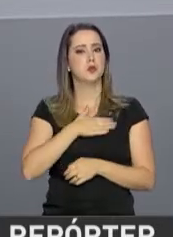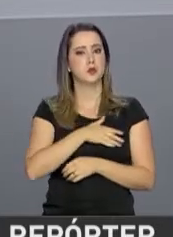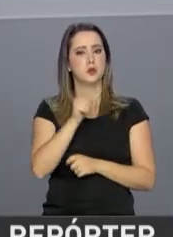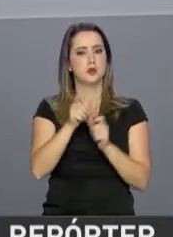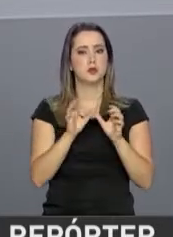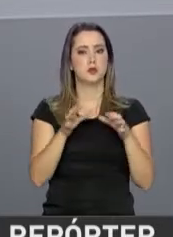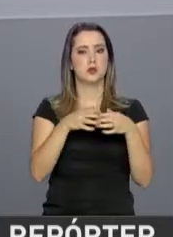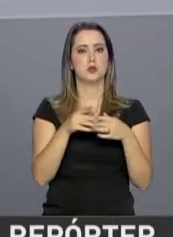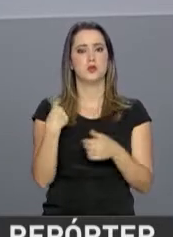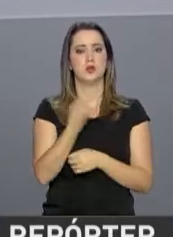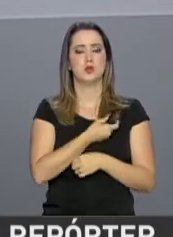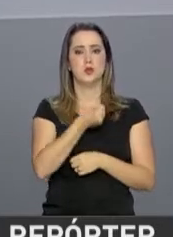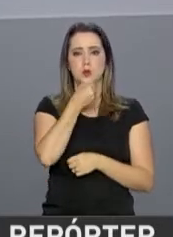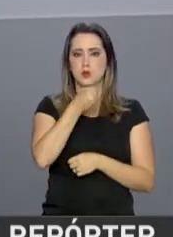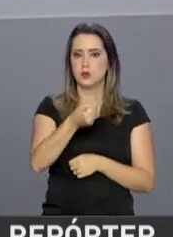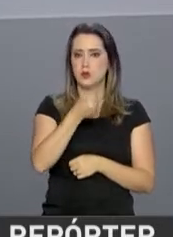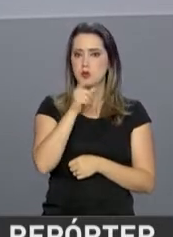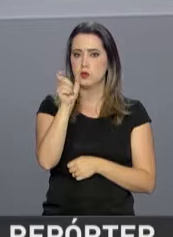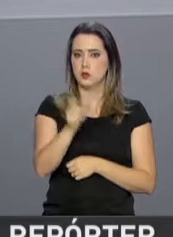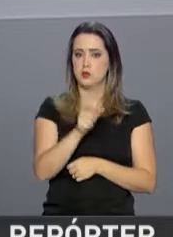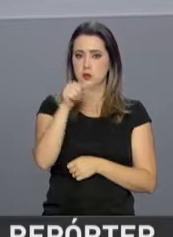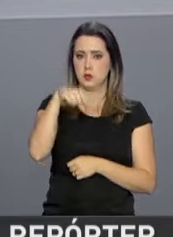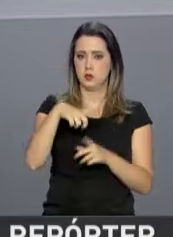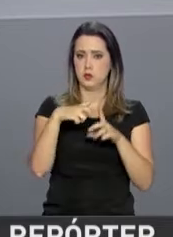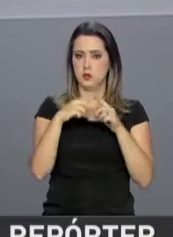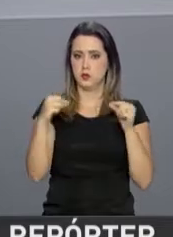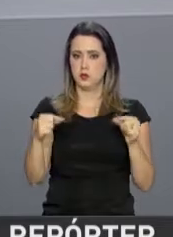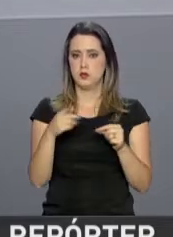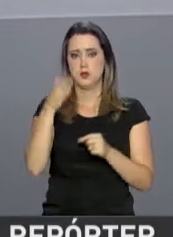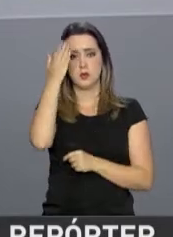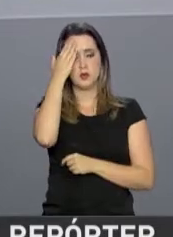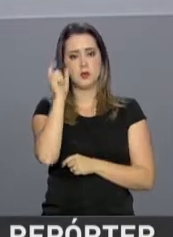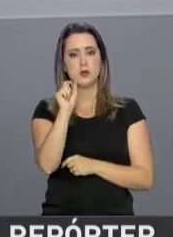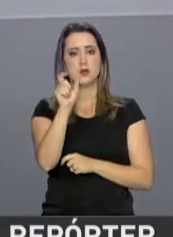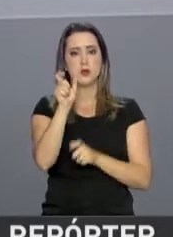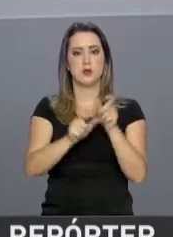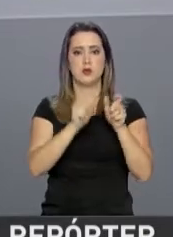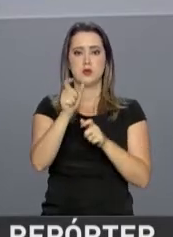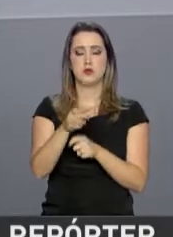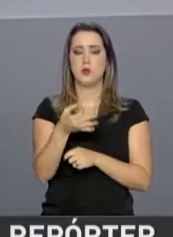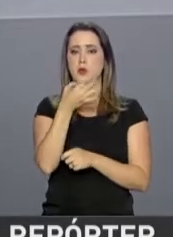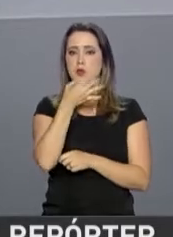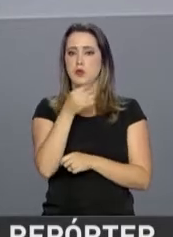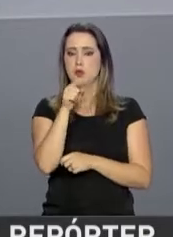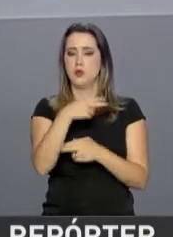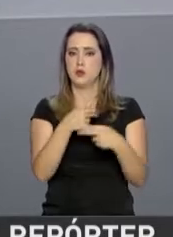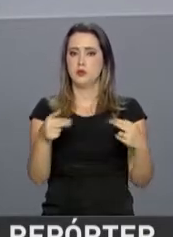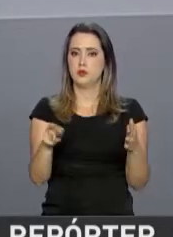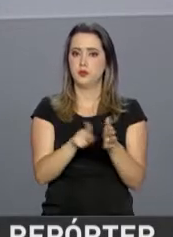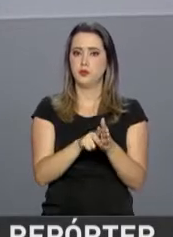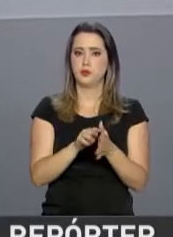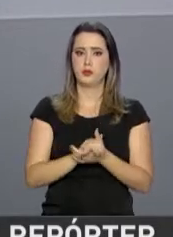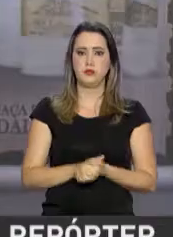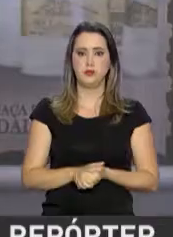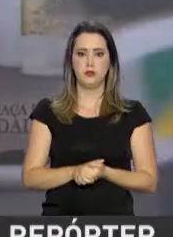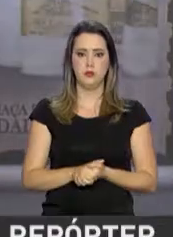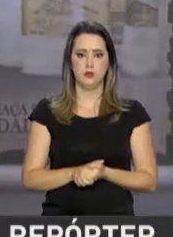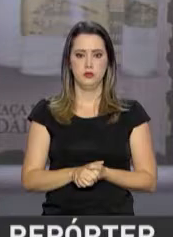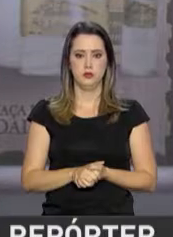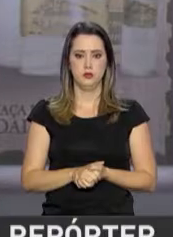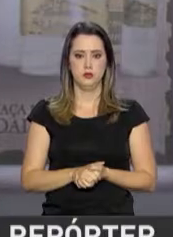no setor a nossa equipe conversou com uma vendedora aqui de brasília para saber o que os clientes acham desses produtos